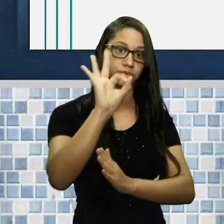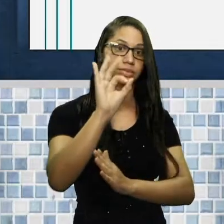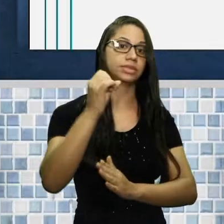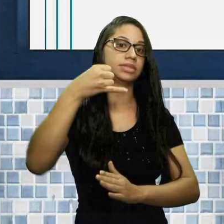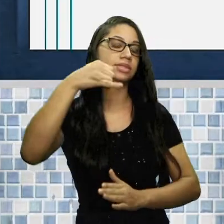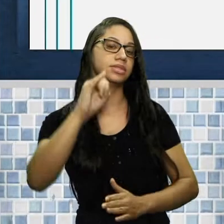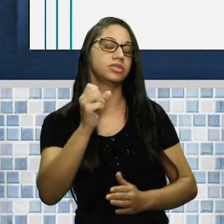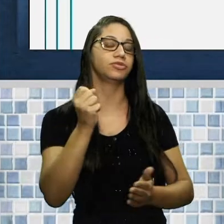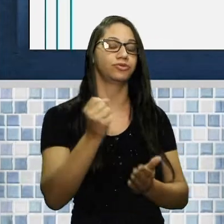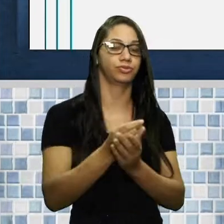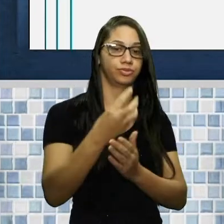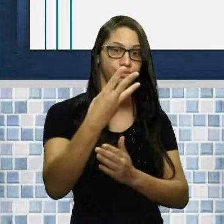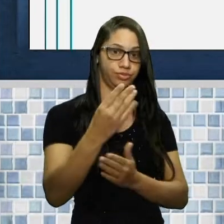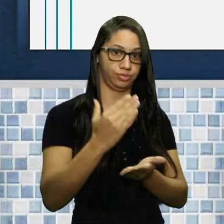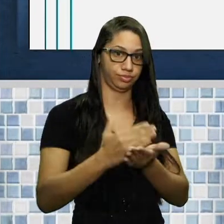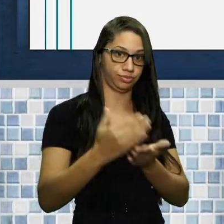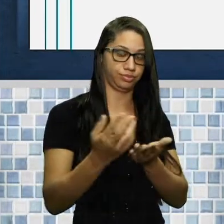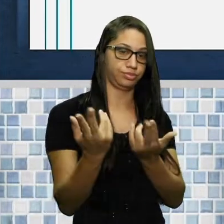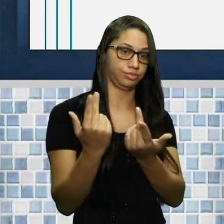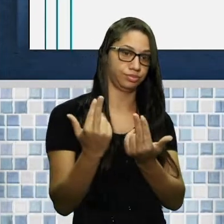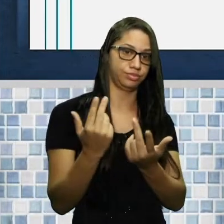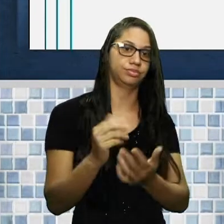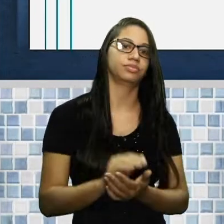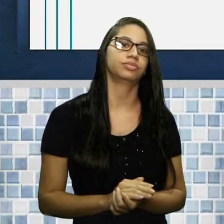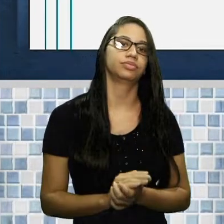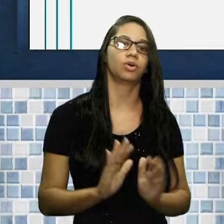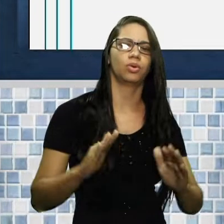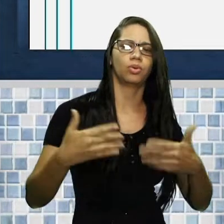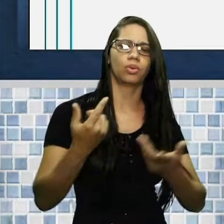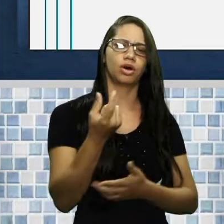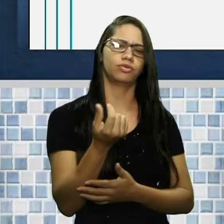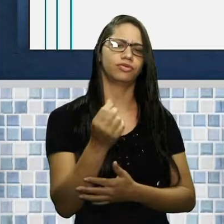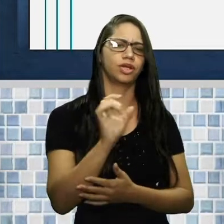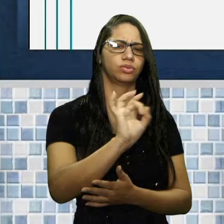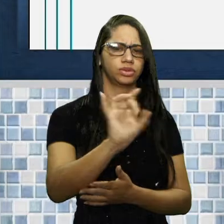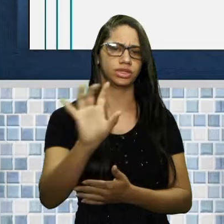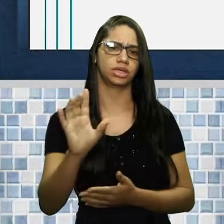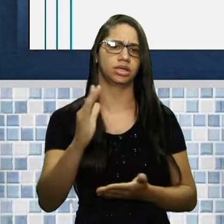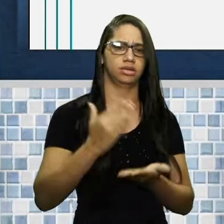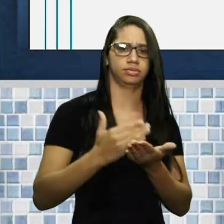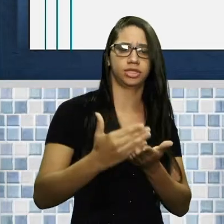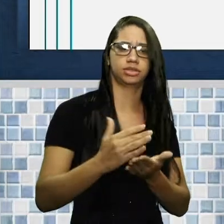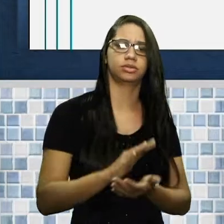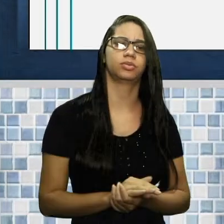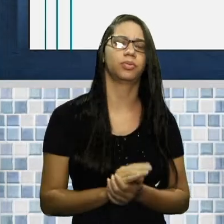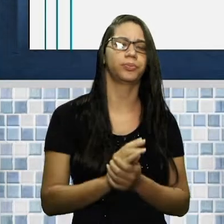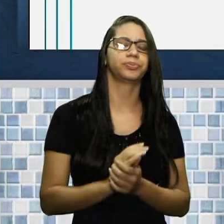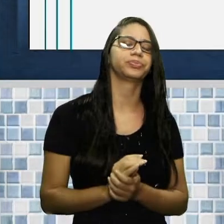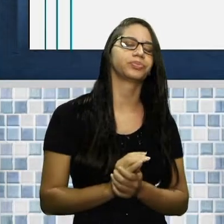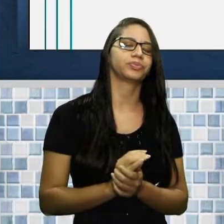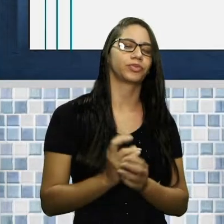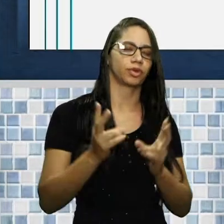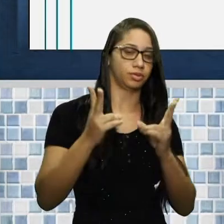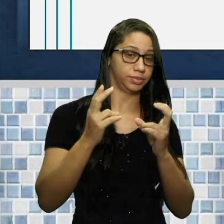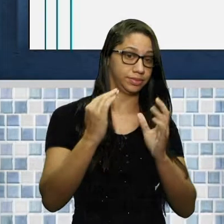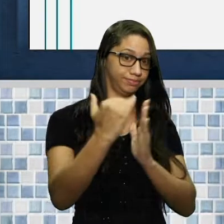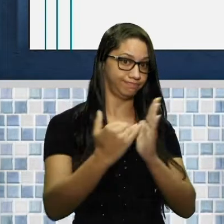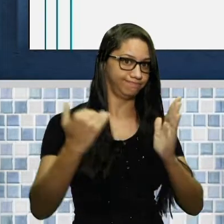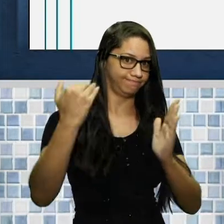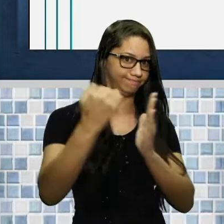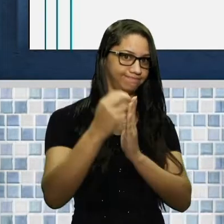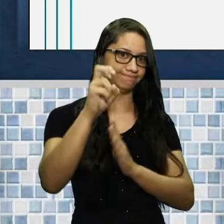for paga em três prestações iguais. Qual é o valor de cada prestação? Observe no texto que houve um acréscimo